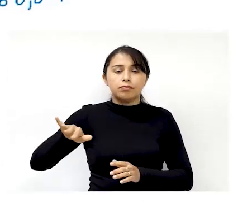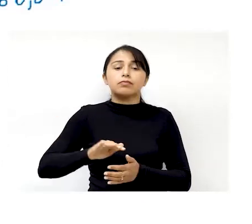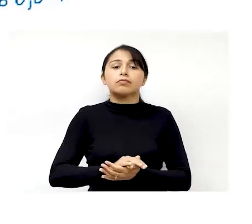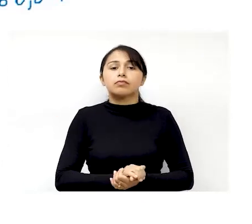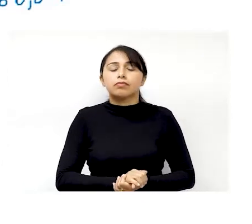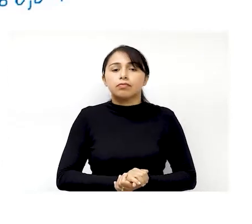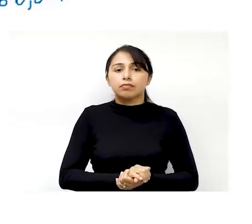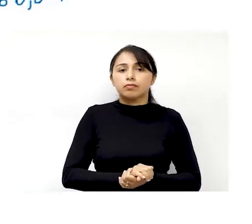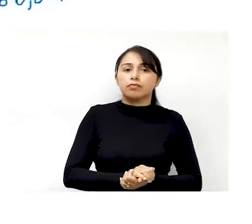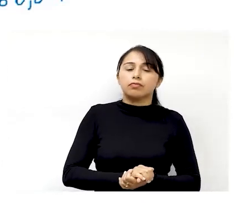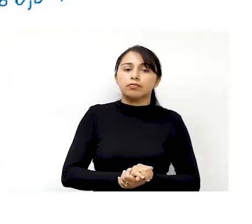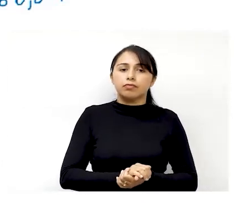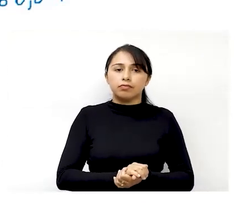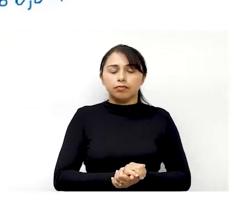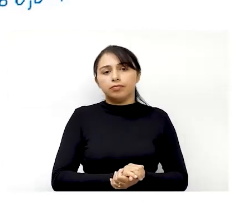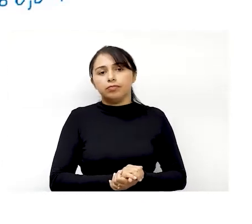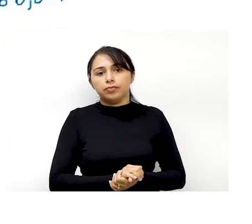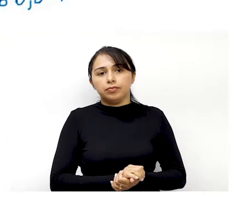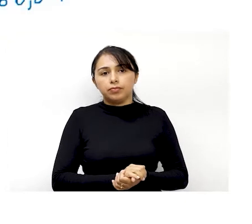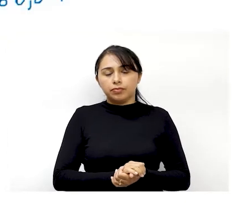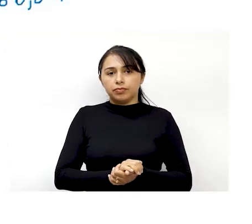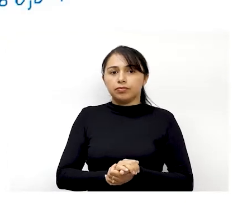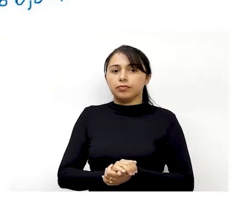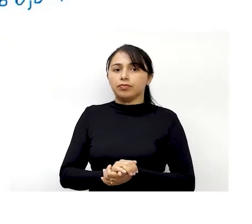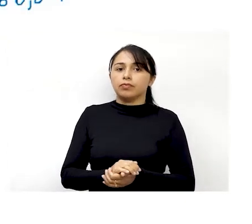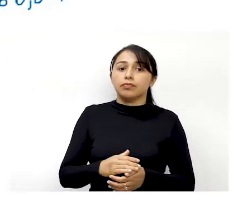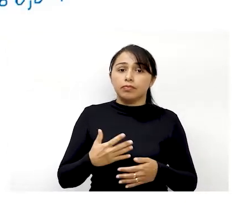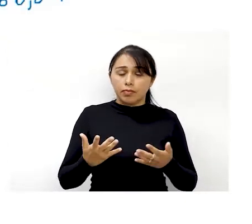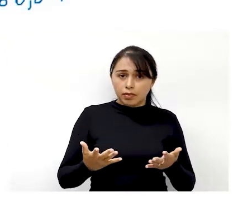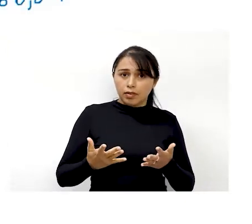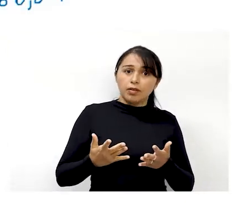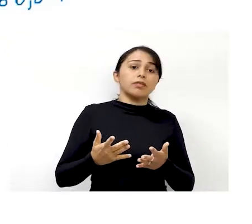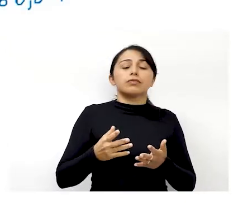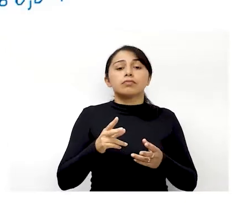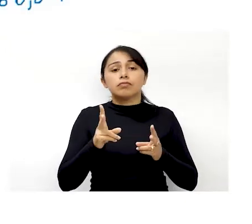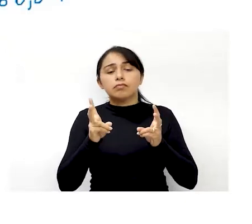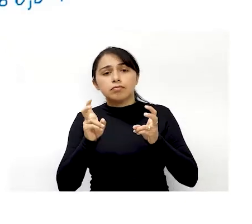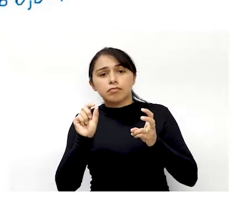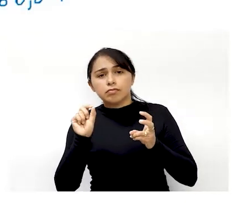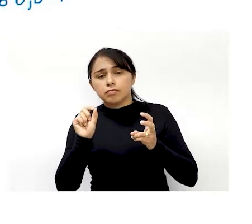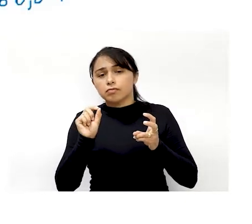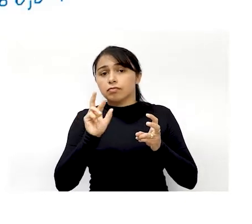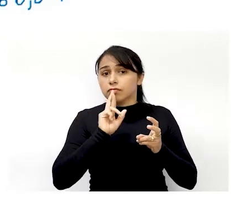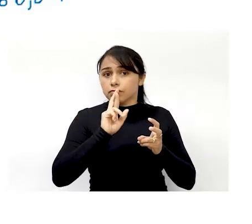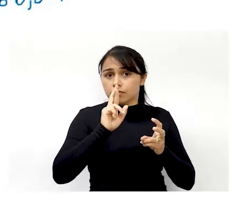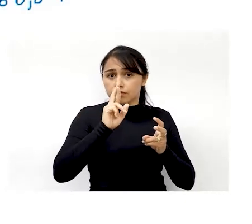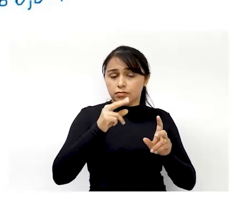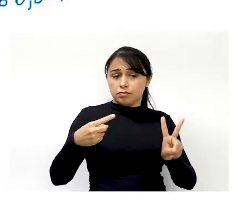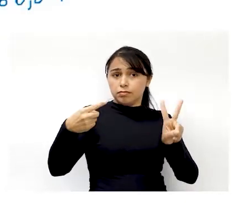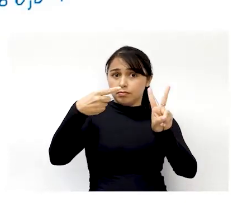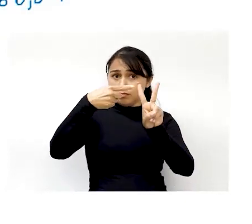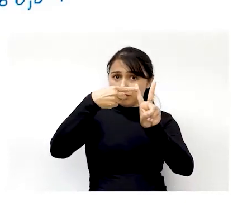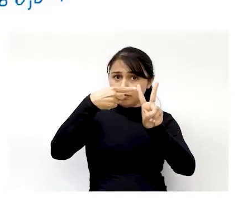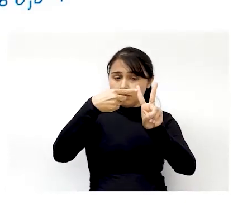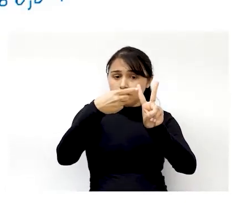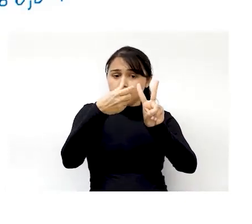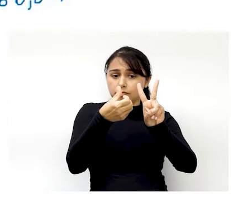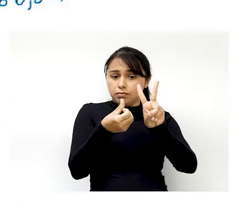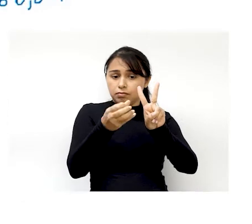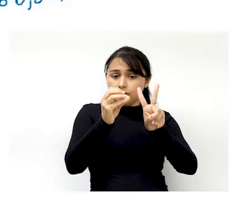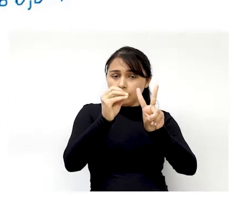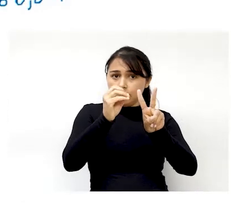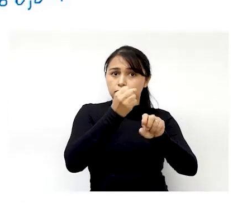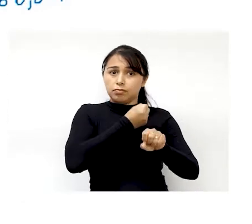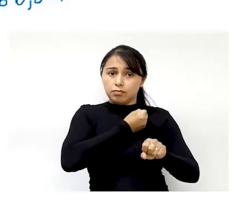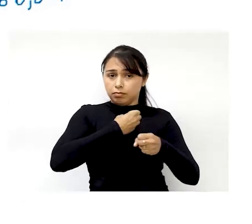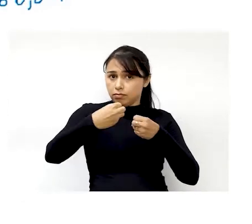não serve como resposta, né? Já que passou. Se não tivesse passado, a gente tentaria o 7,9. Então,